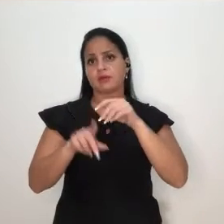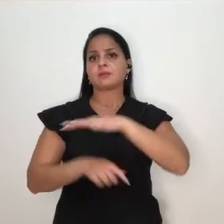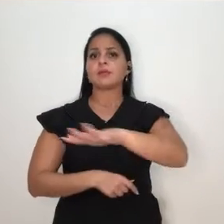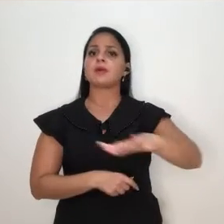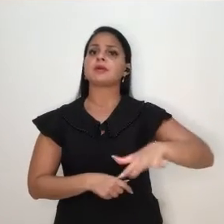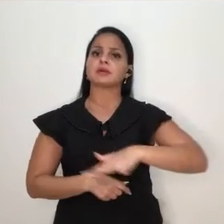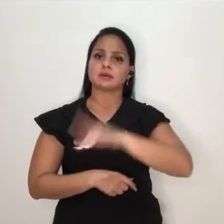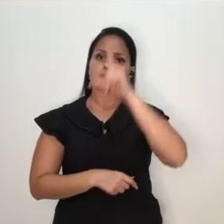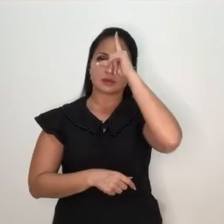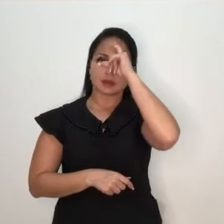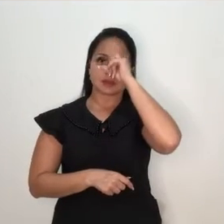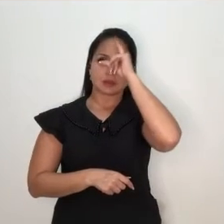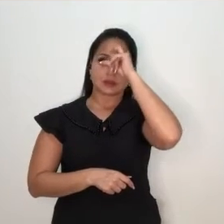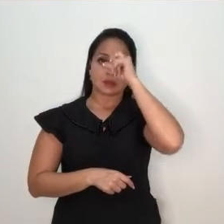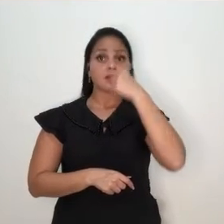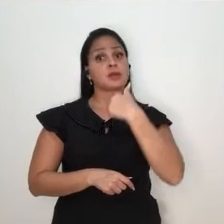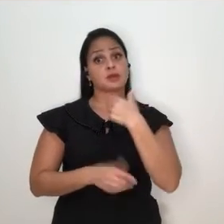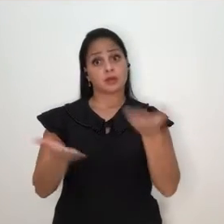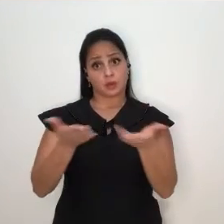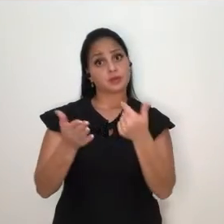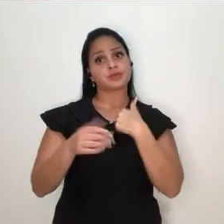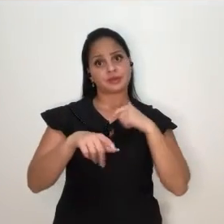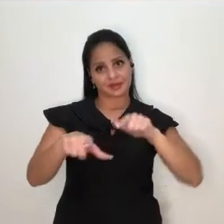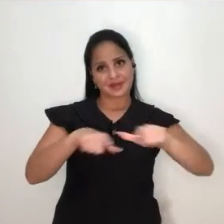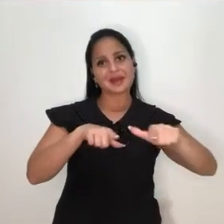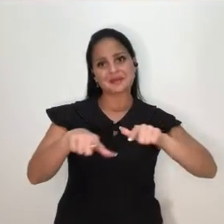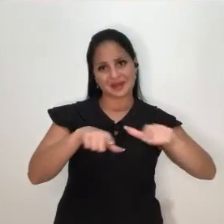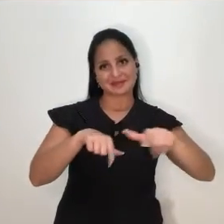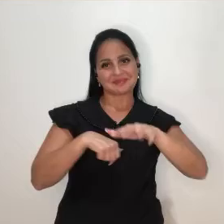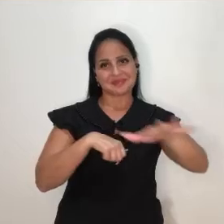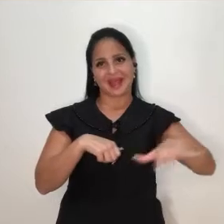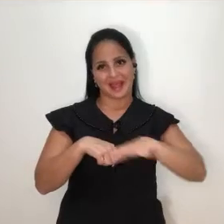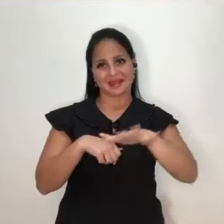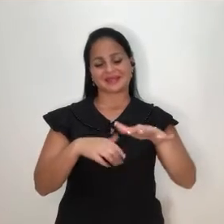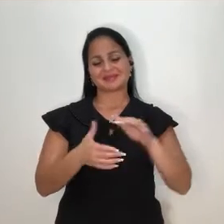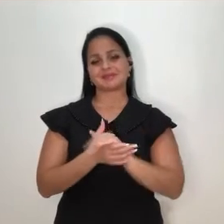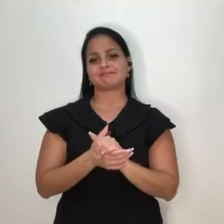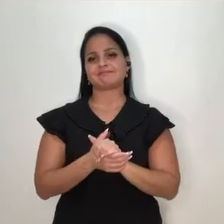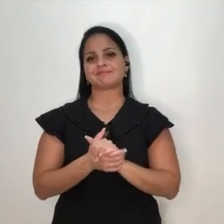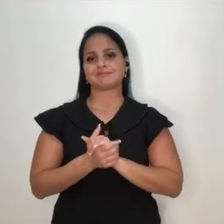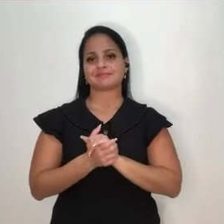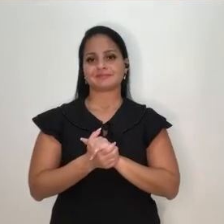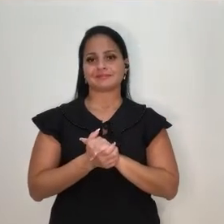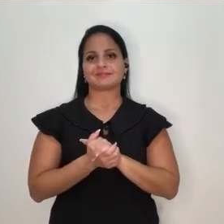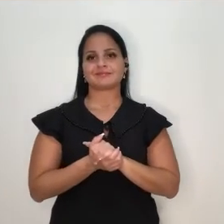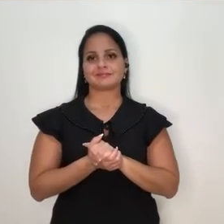área hospitalar, que é a área que eu trabalho hoje. Então, assim,